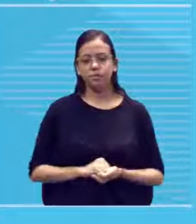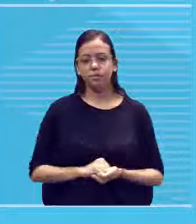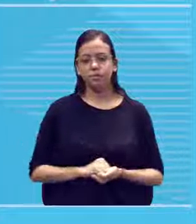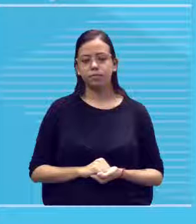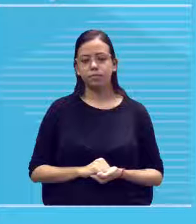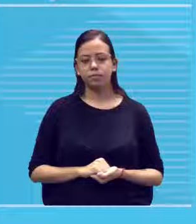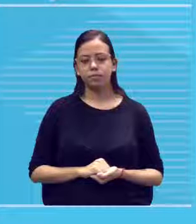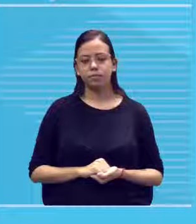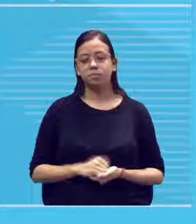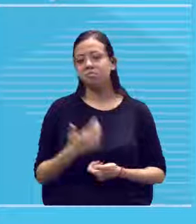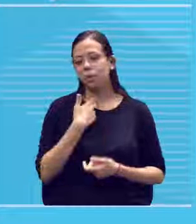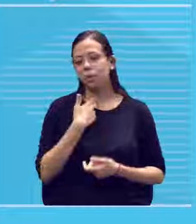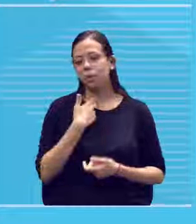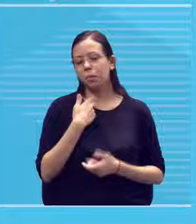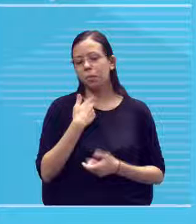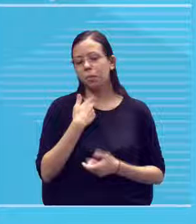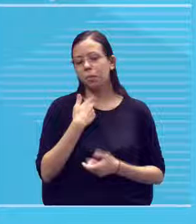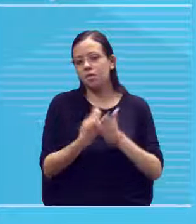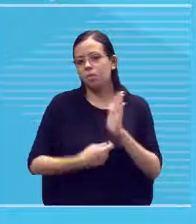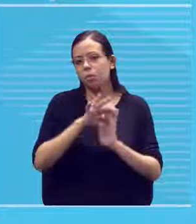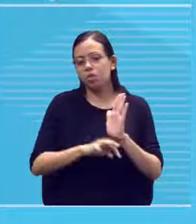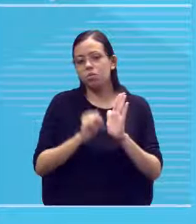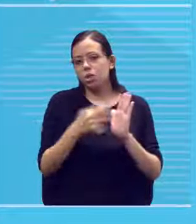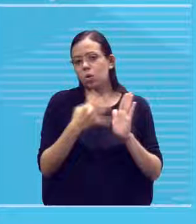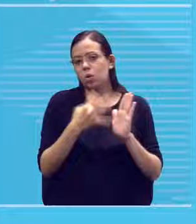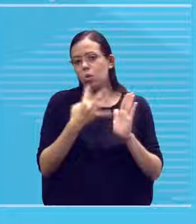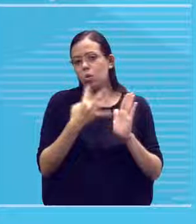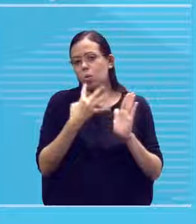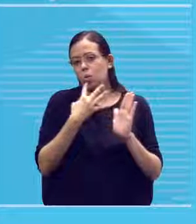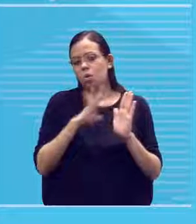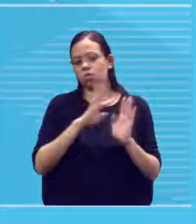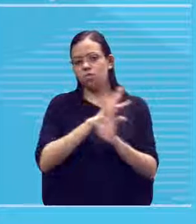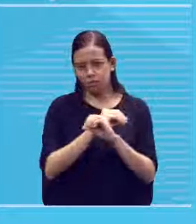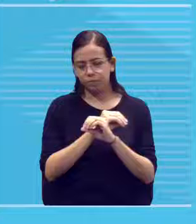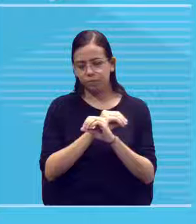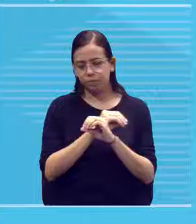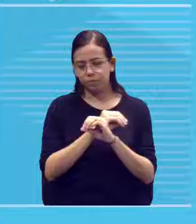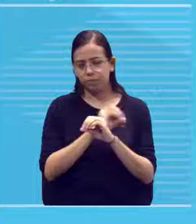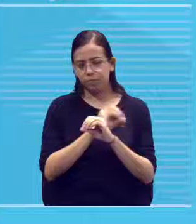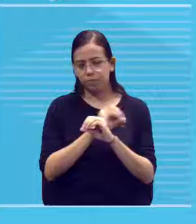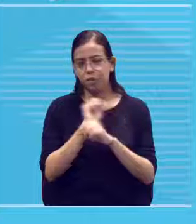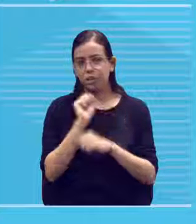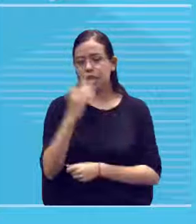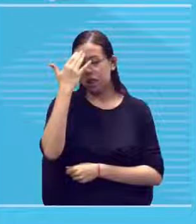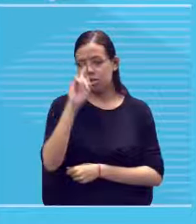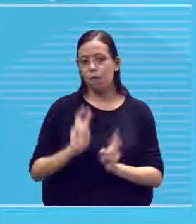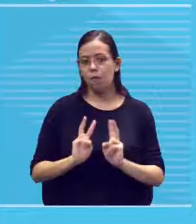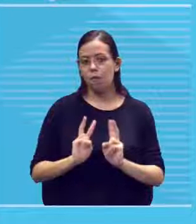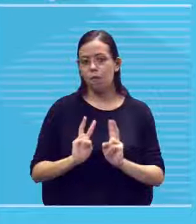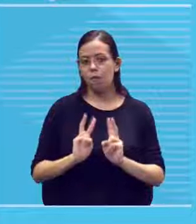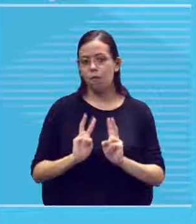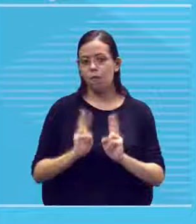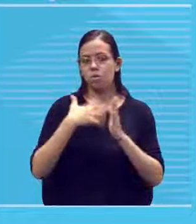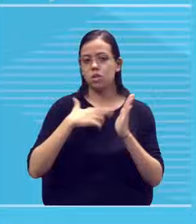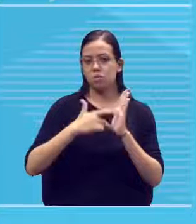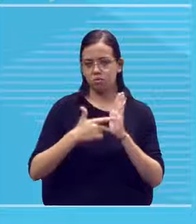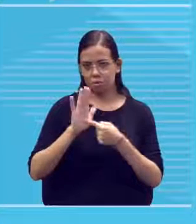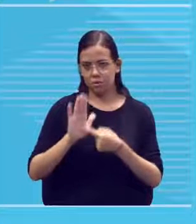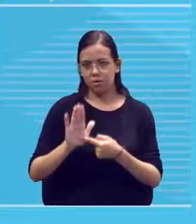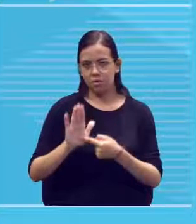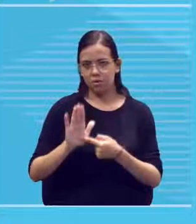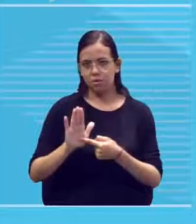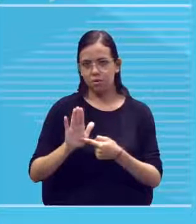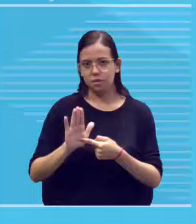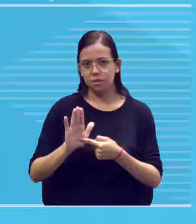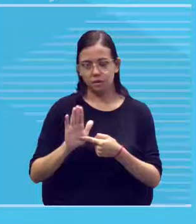e não vá produzir um texto sem conhecer a conjunção e sem saber qual é o valor semântico que ela